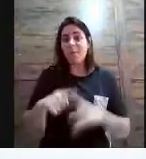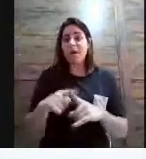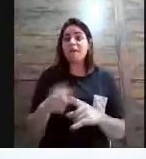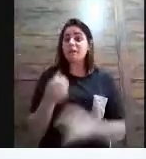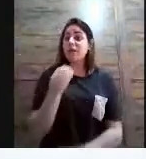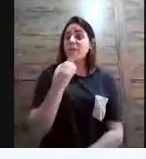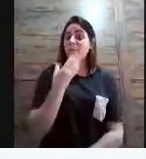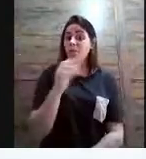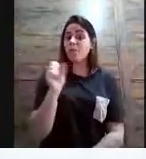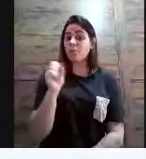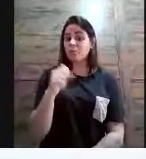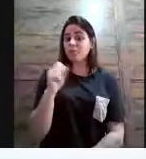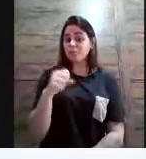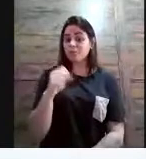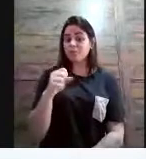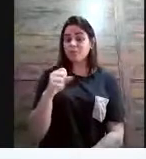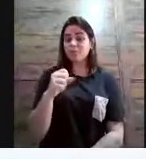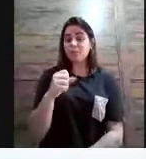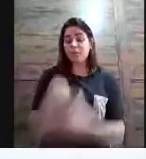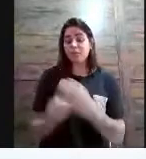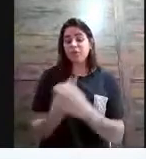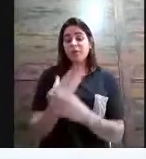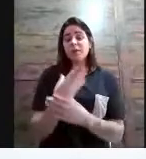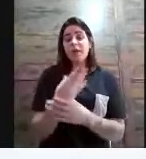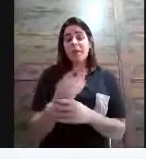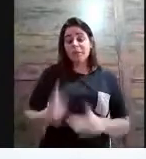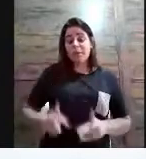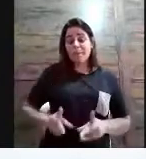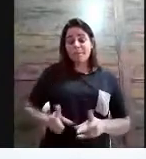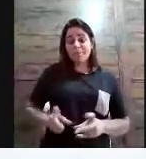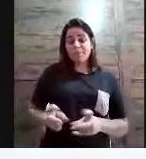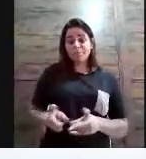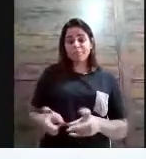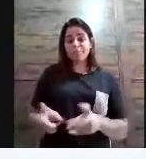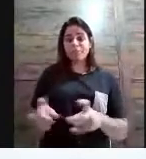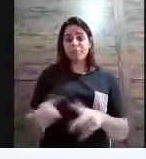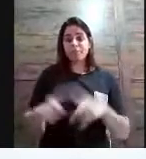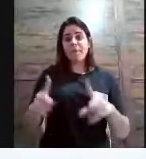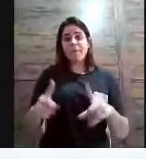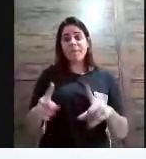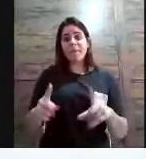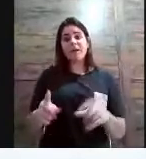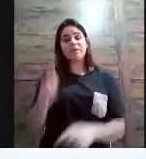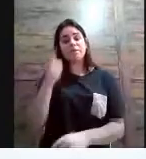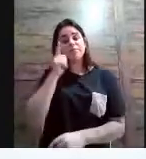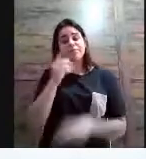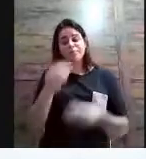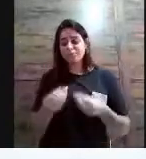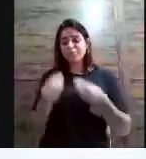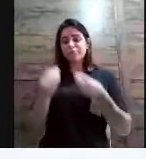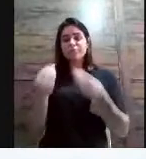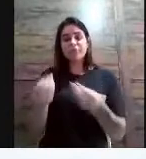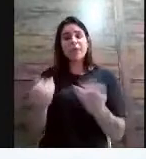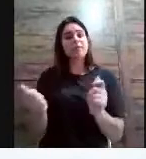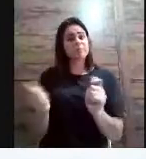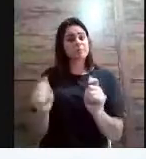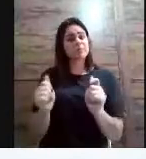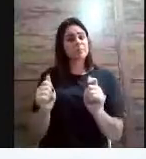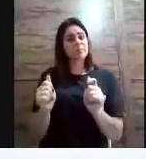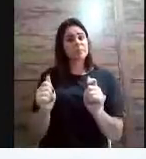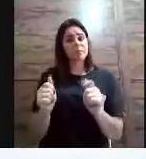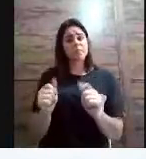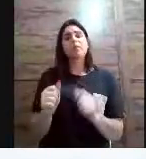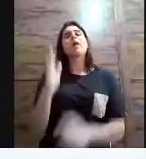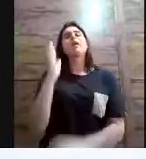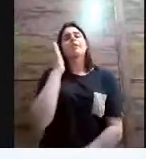tentado para alguns tipos de câncer, não deu certo e ficou lá numa prateleira. Tentou-se, deu certo. Claro que depois